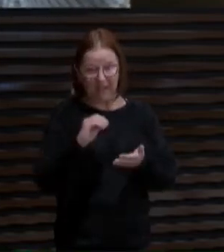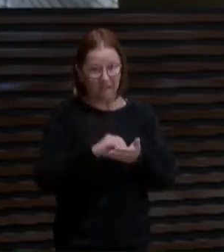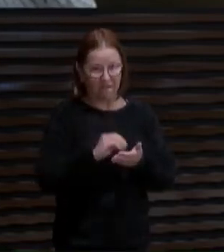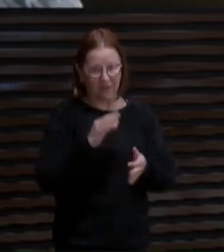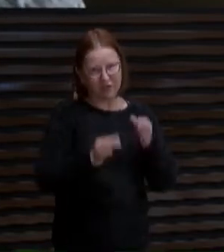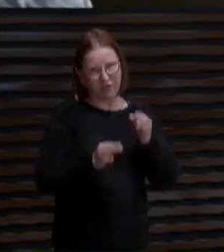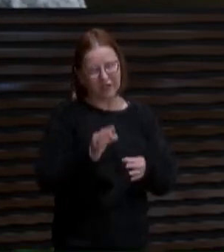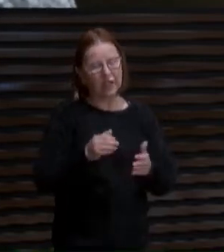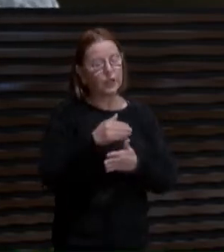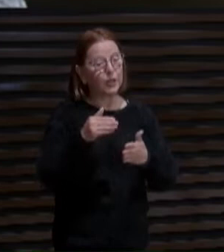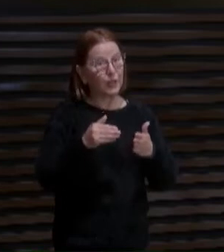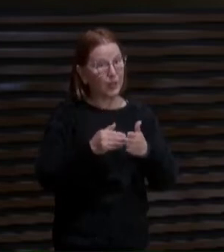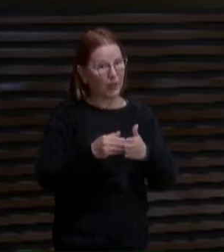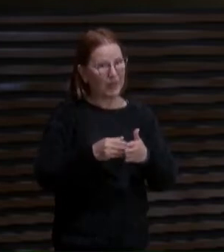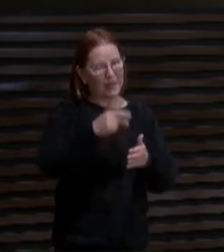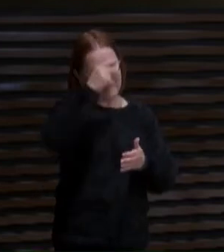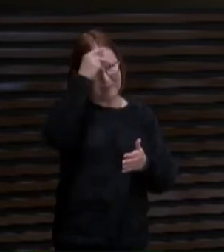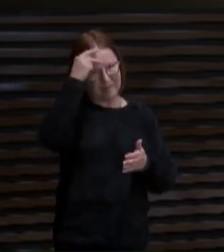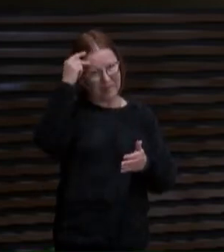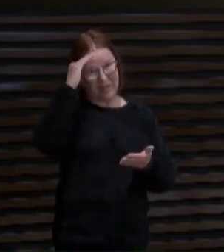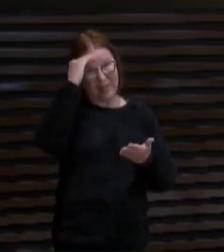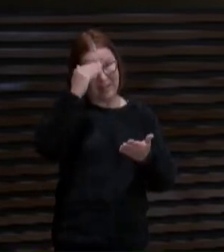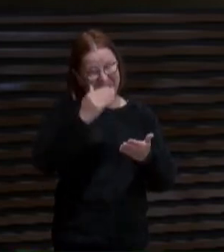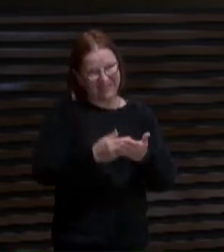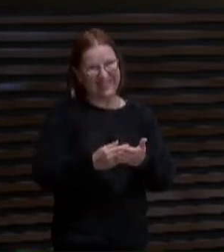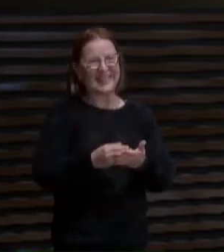que professa o nome do senhor